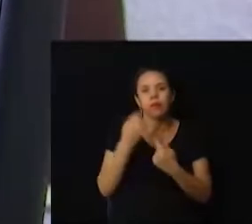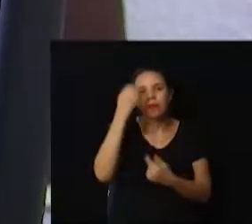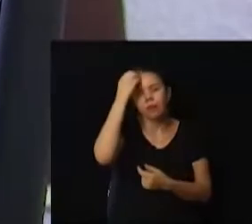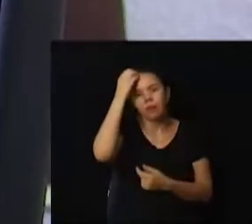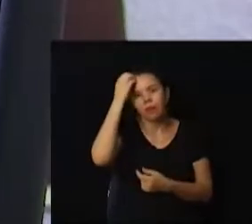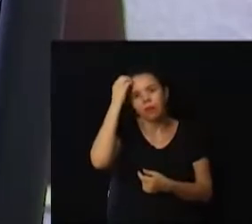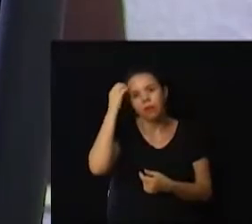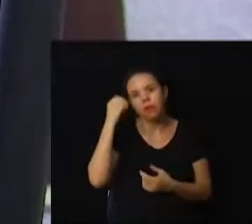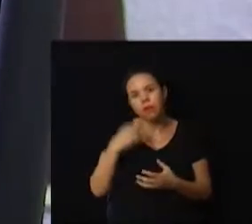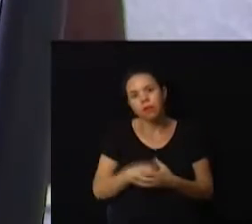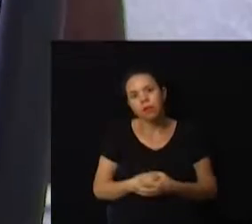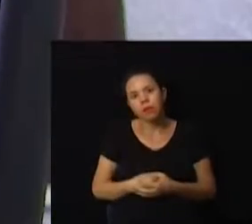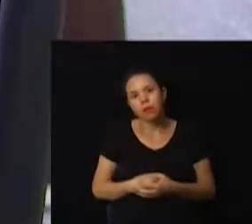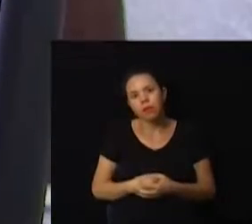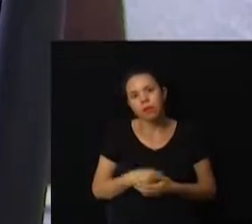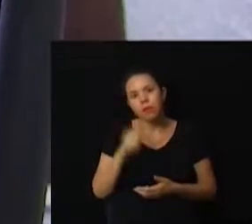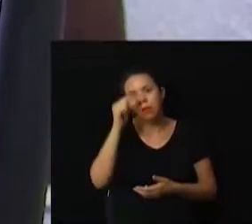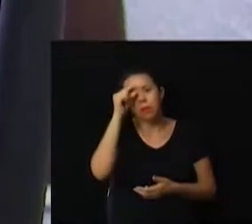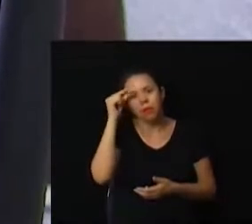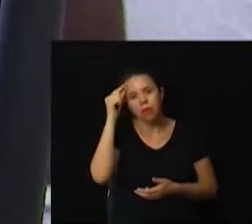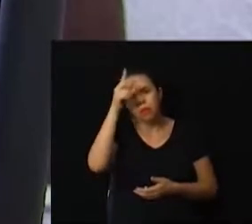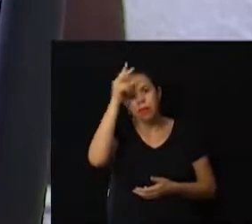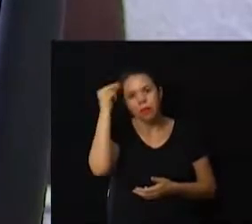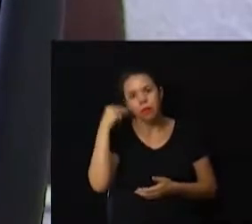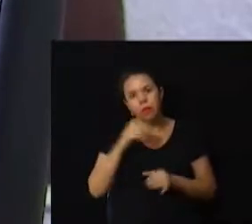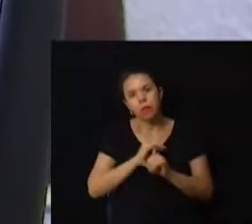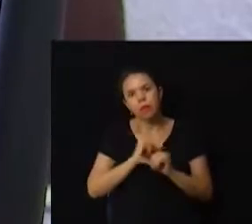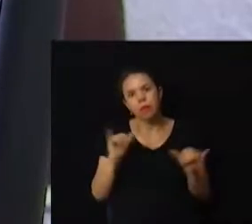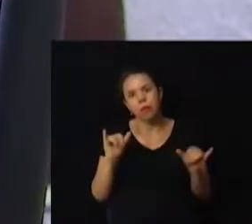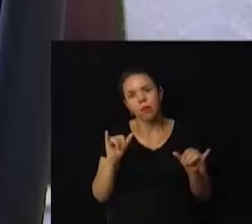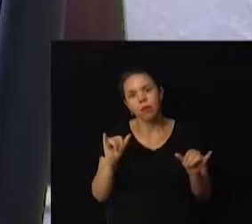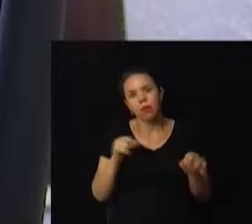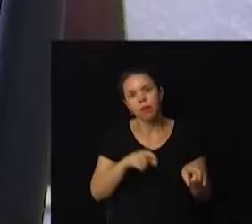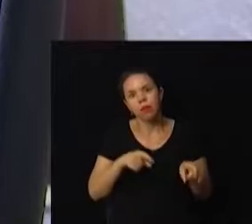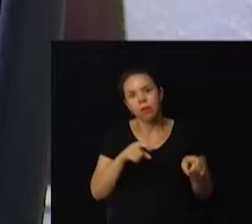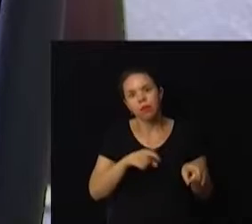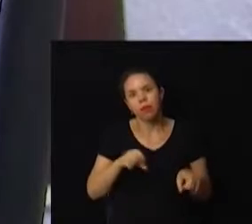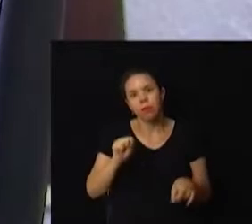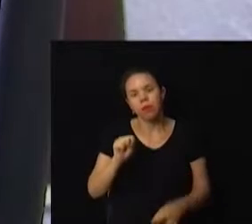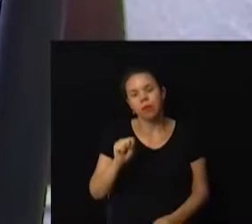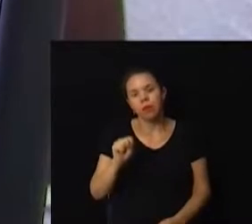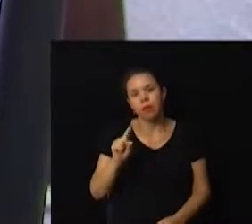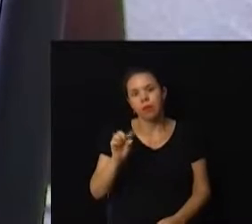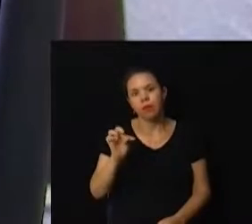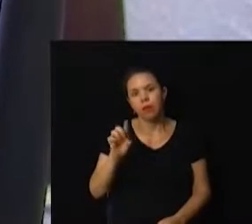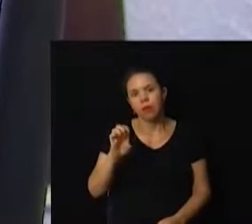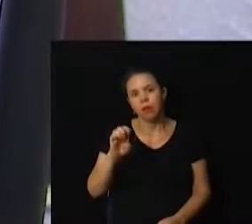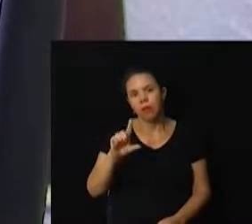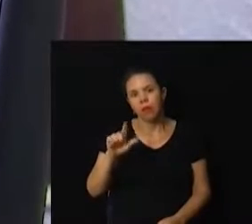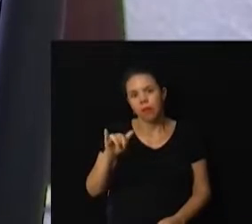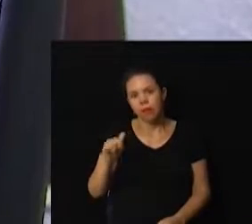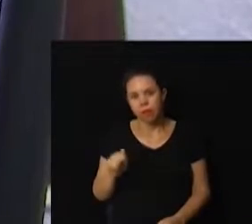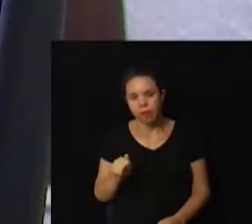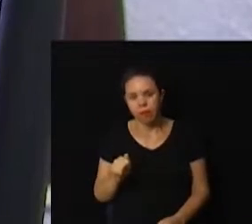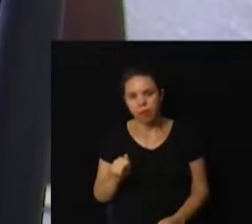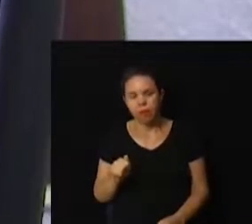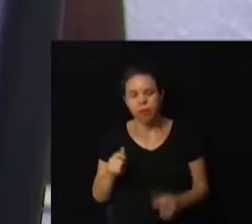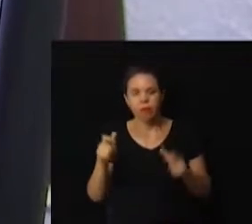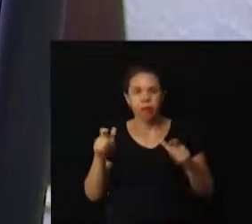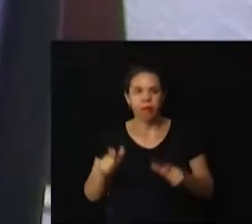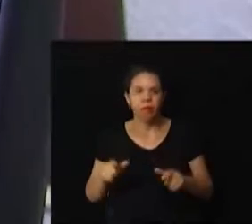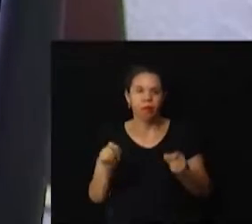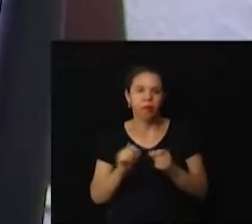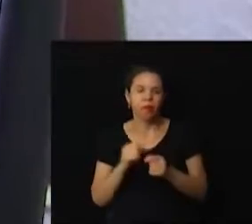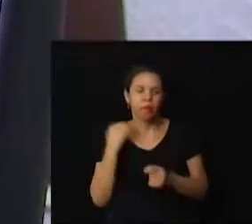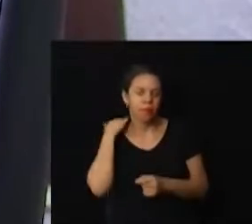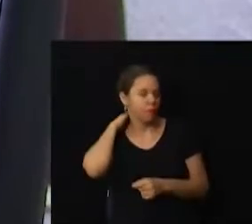acho que na gestão do prefeito Jonas, anunciou que a Fazenda Santa Elisa seria um espaço